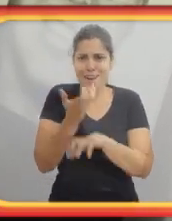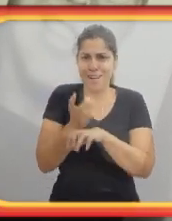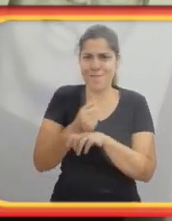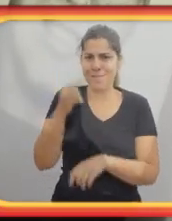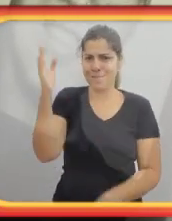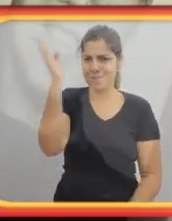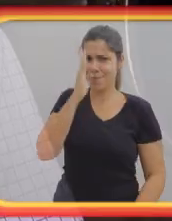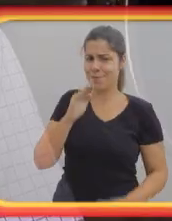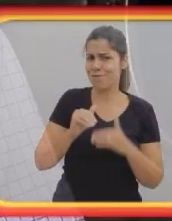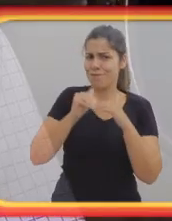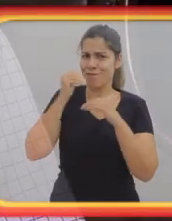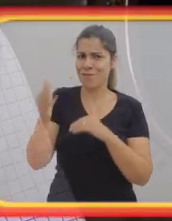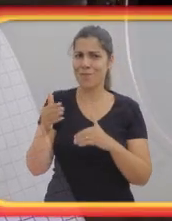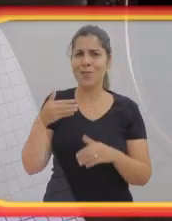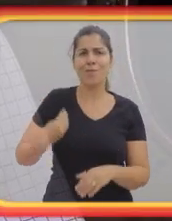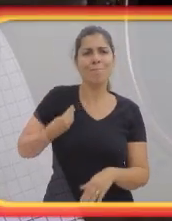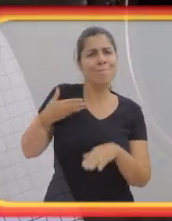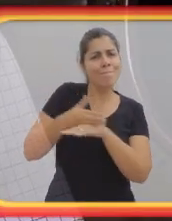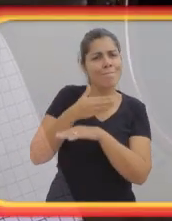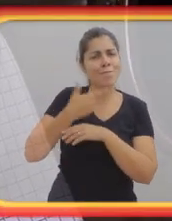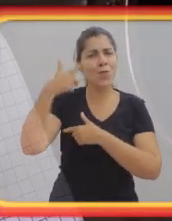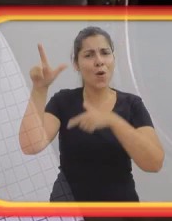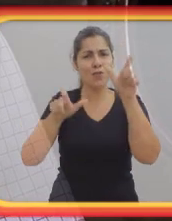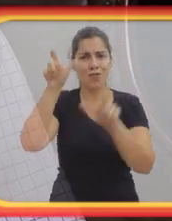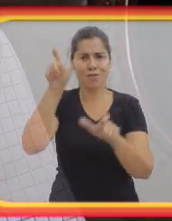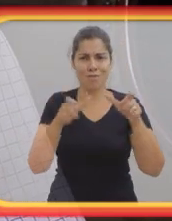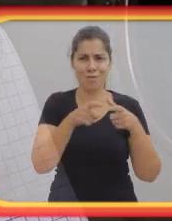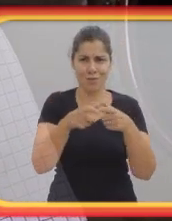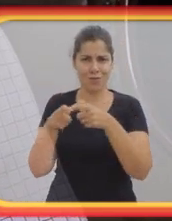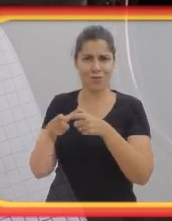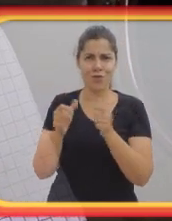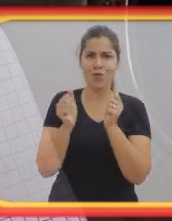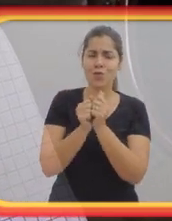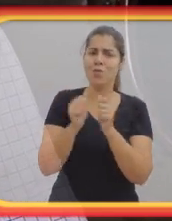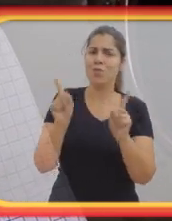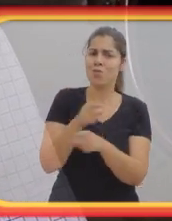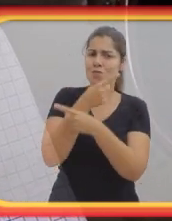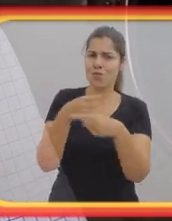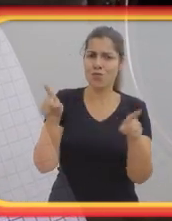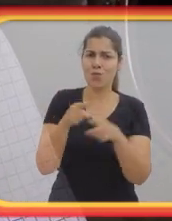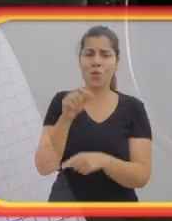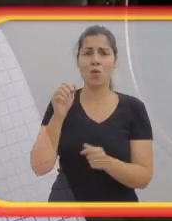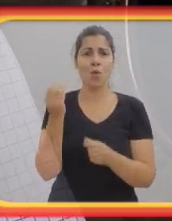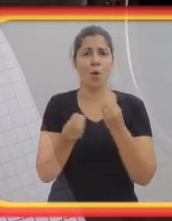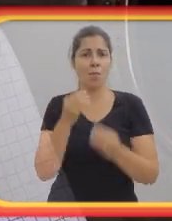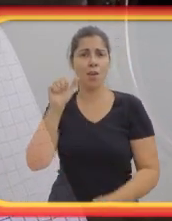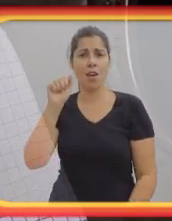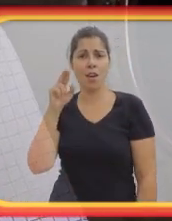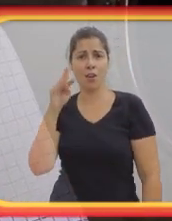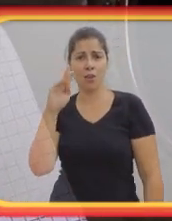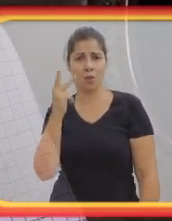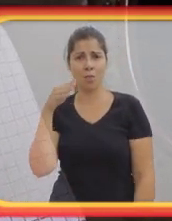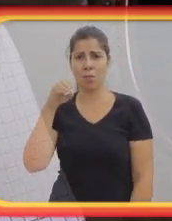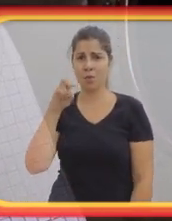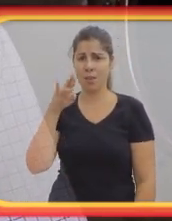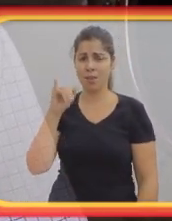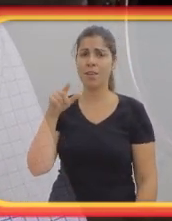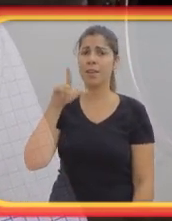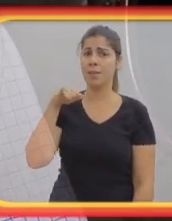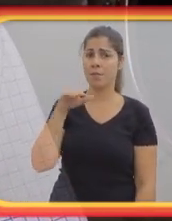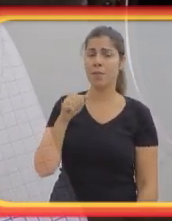discos individuais gravados entre Brasil e exterior